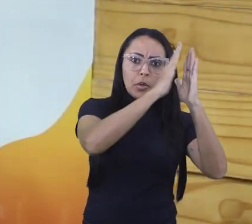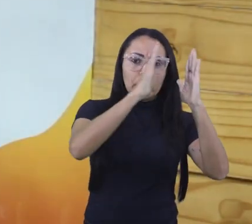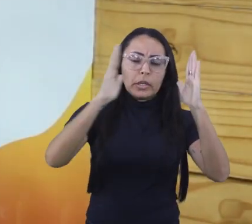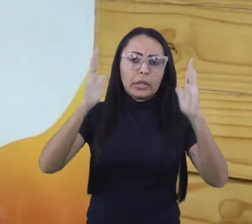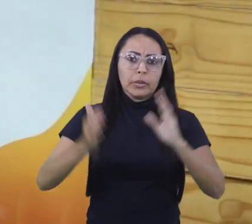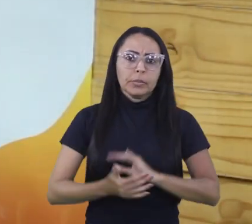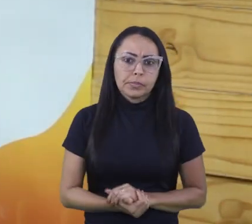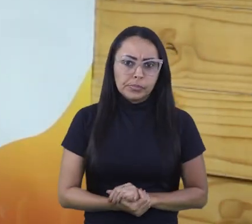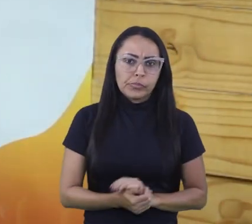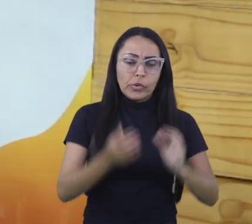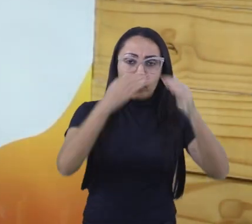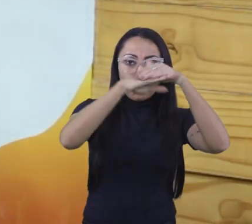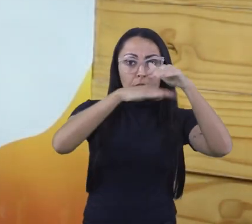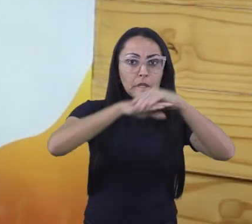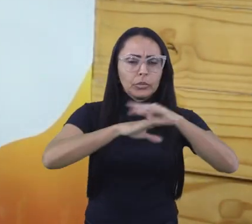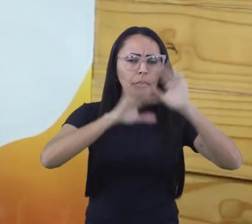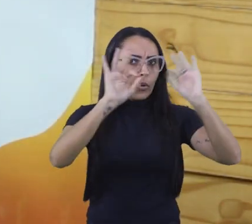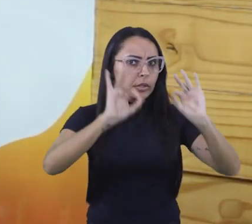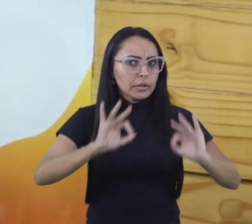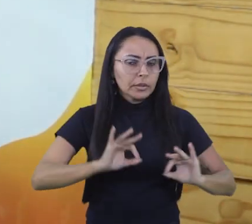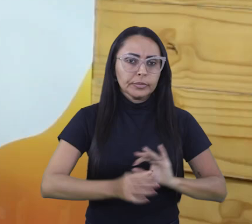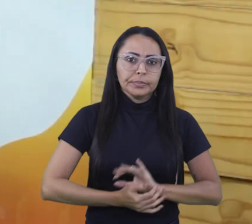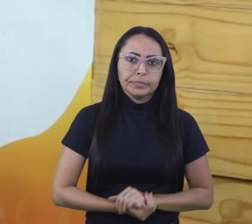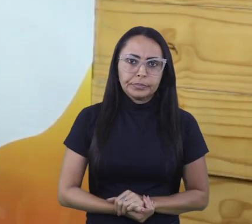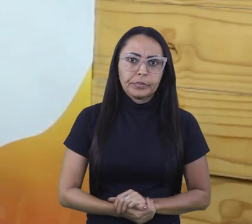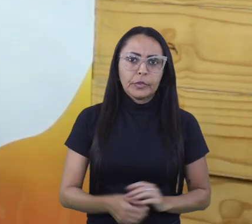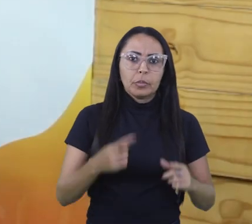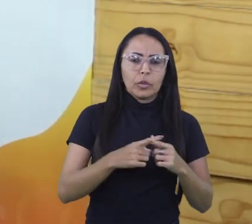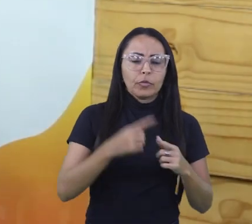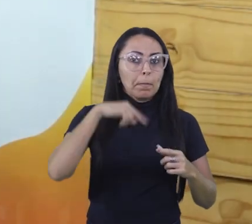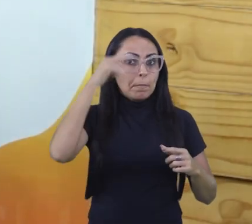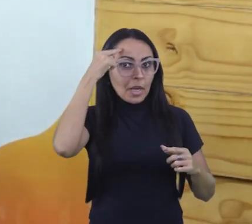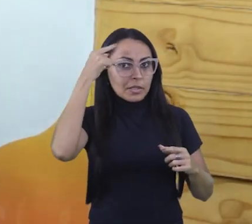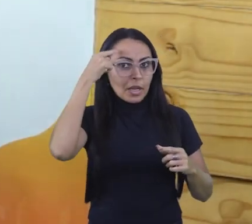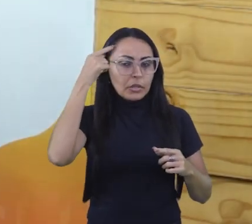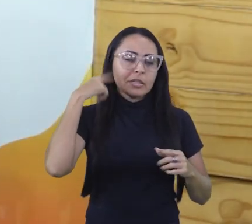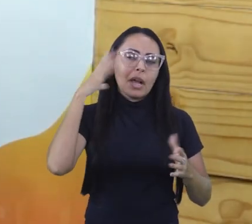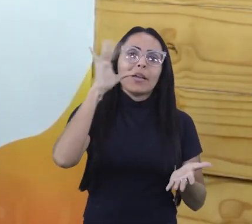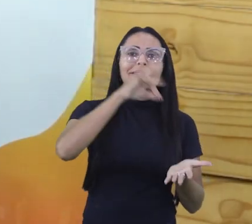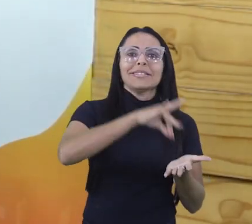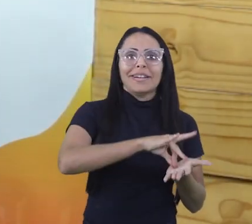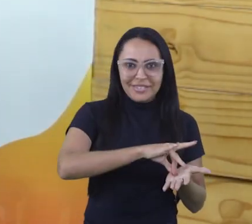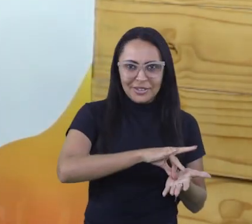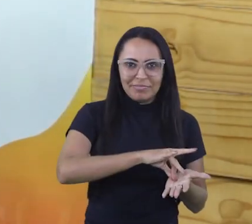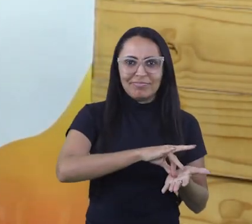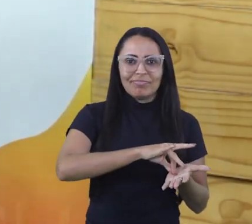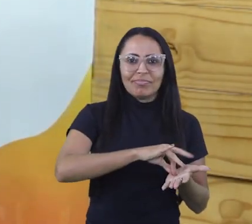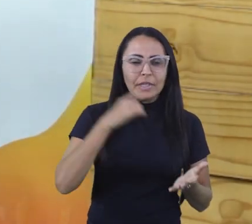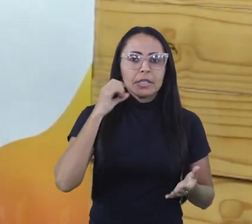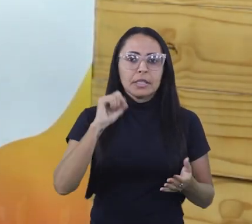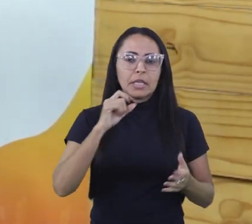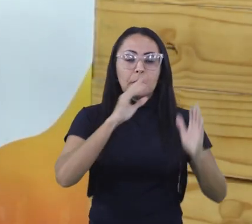né, guardando esses livros, organizando eles. Porque foram pensados, né, para essa realidade, a realidade